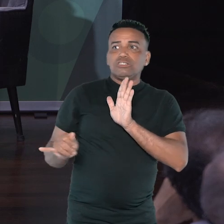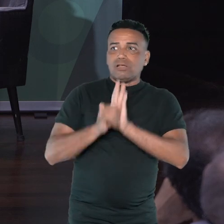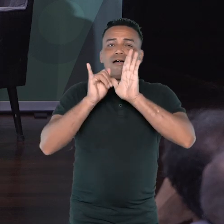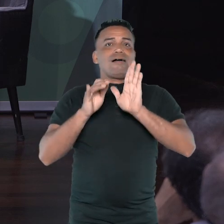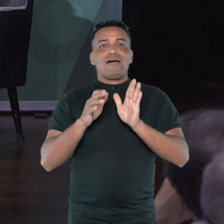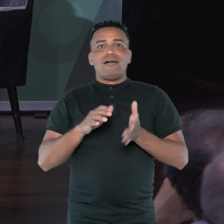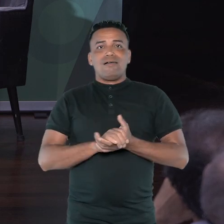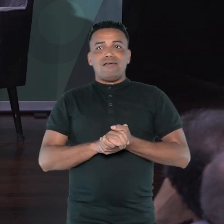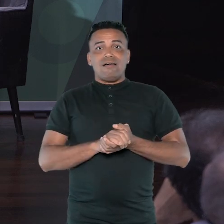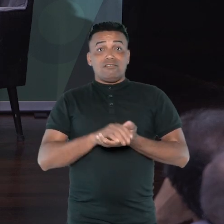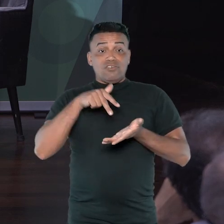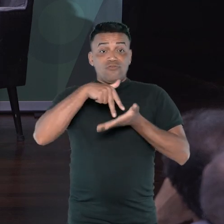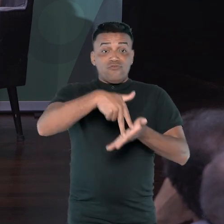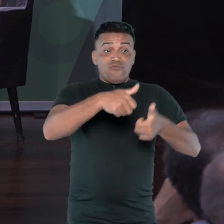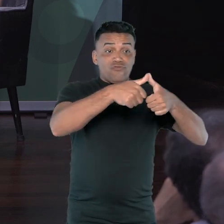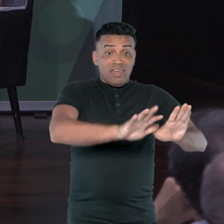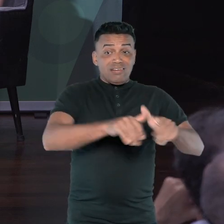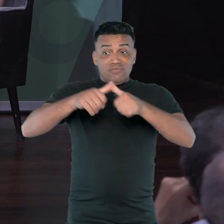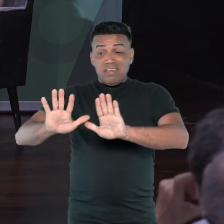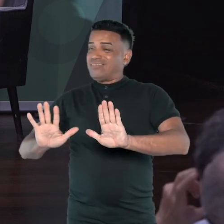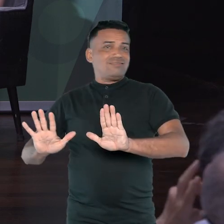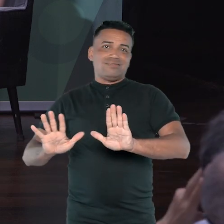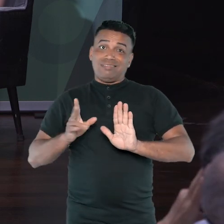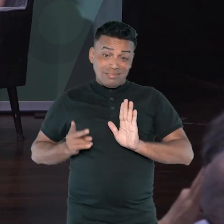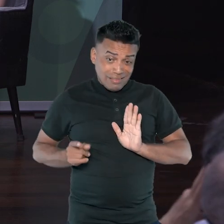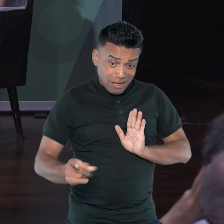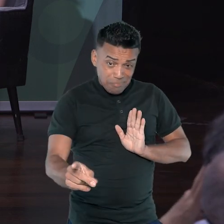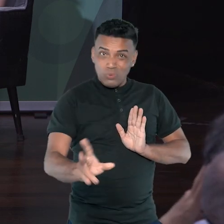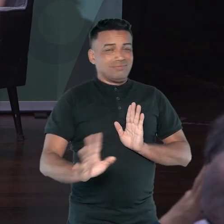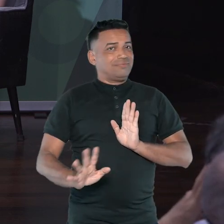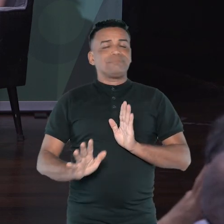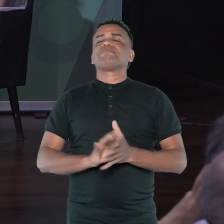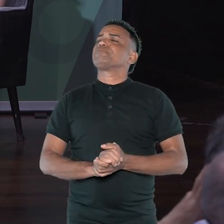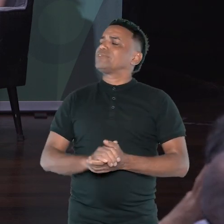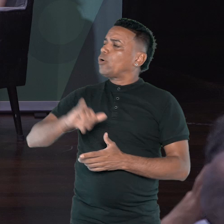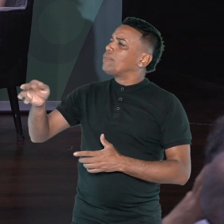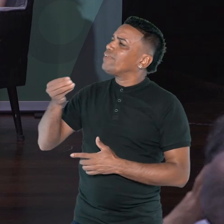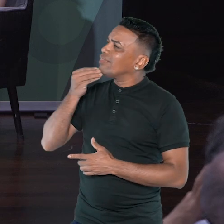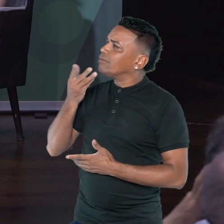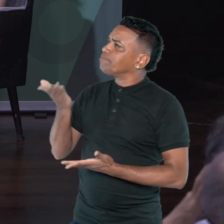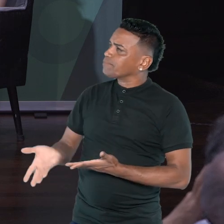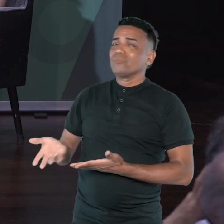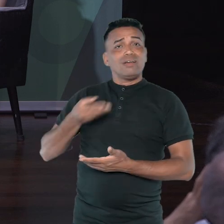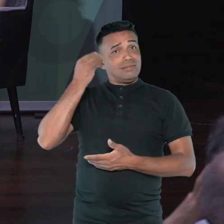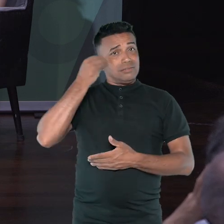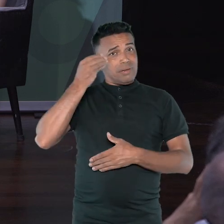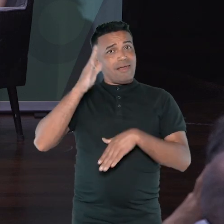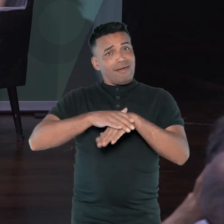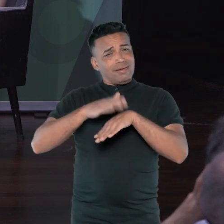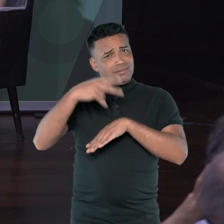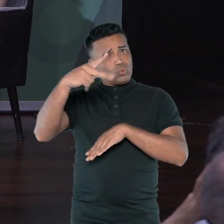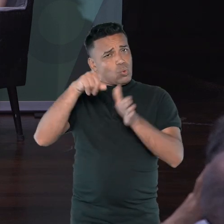muito fixadas o tempo todo. E aproveitando, então, a experiência em